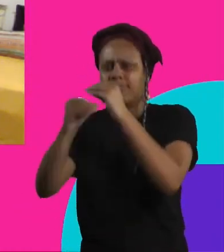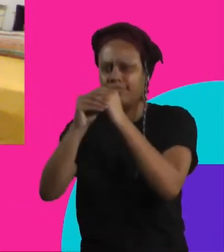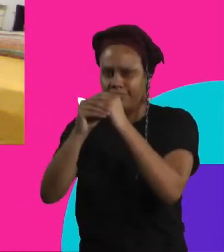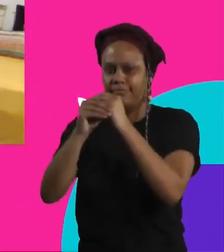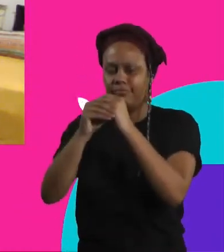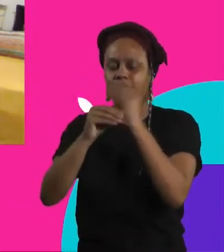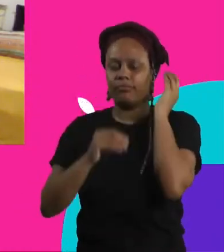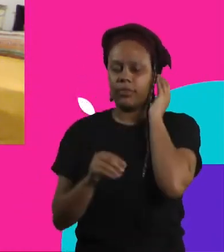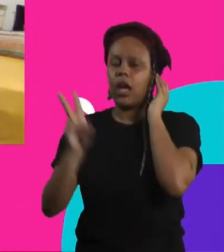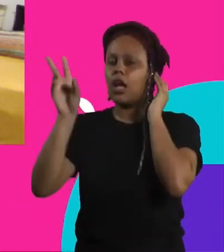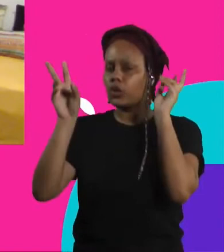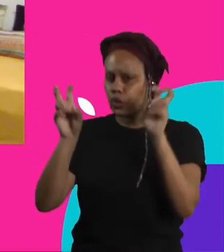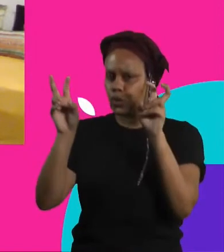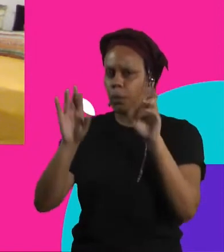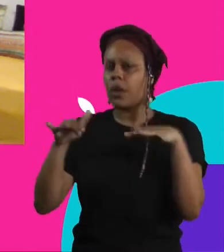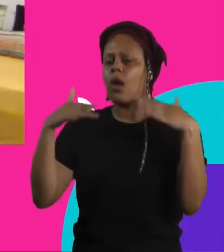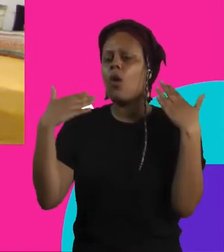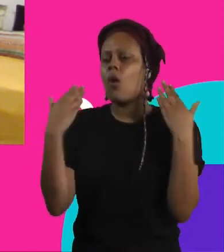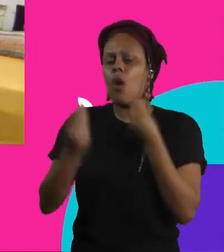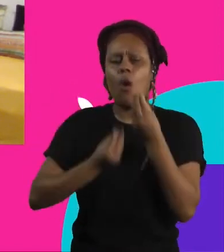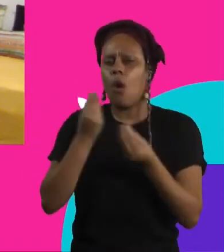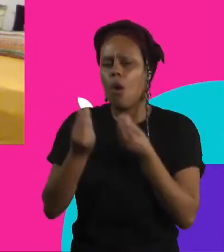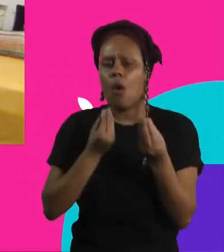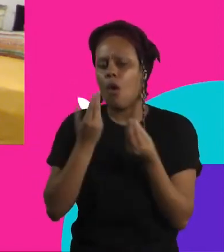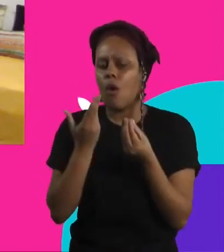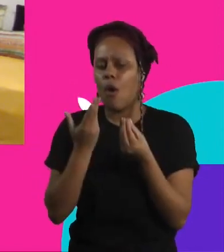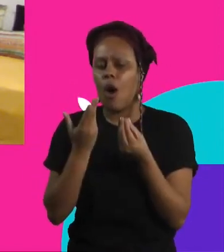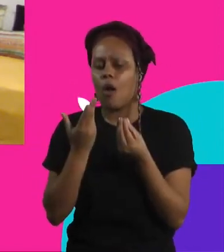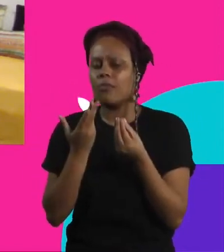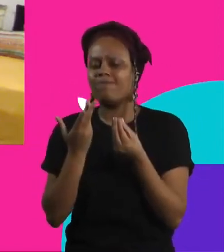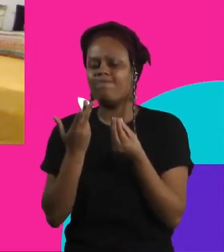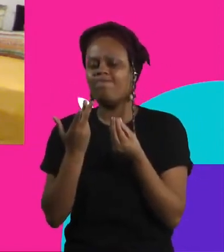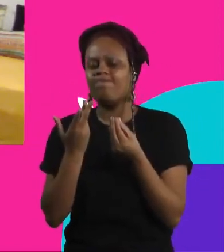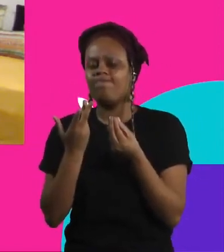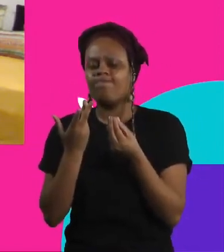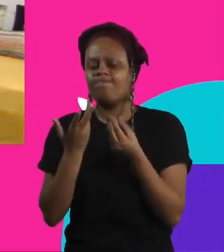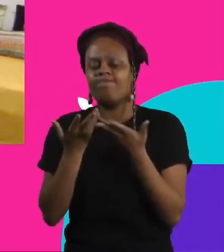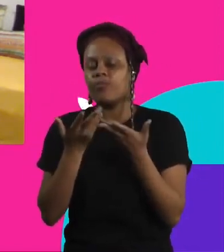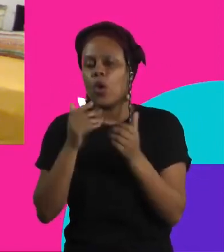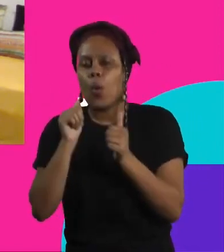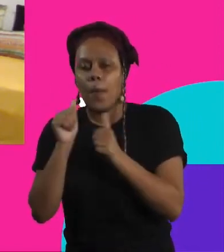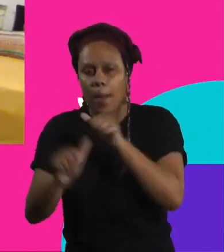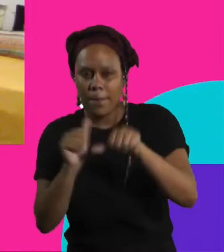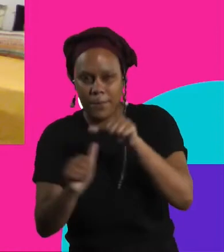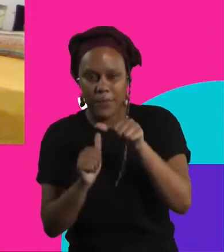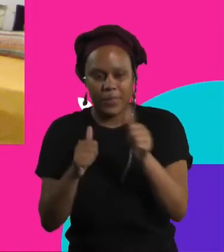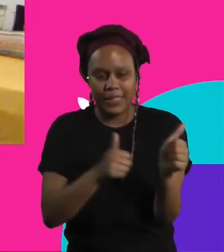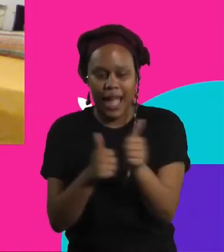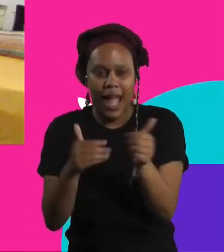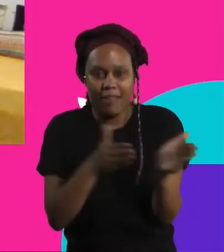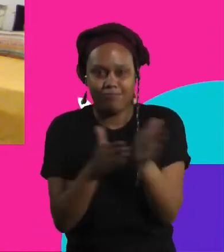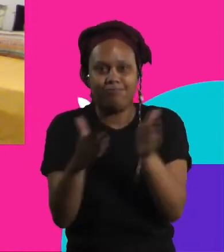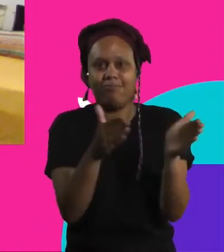também, que é sobre que abordagem, né, para quem já está na casa dos 40 e quer mudar de carreira. Então, nem é experiente na